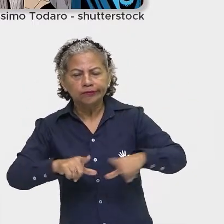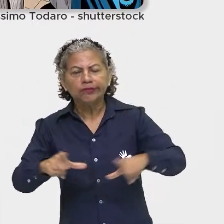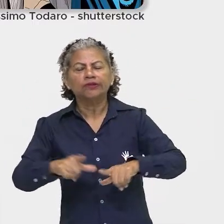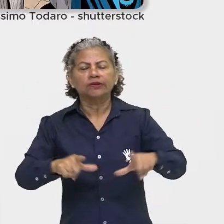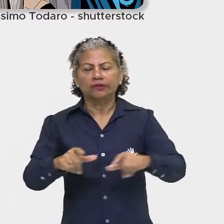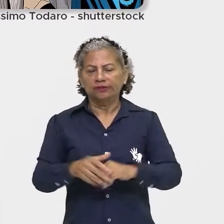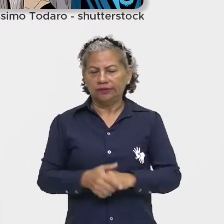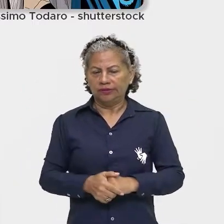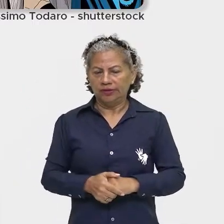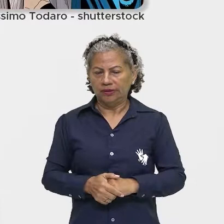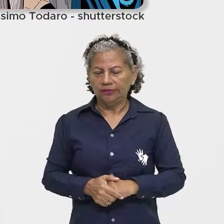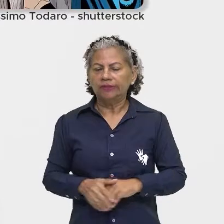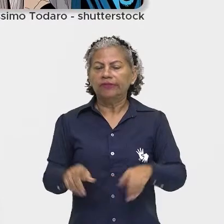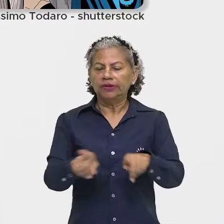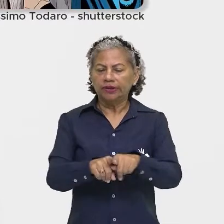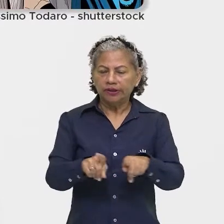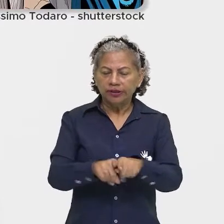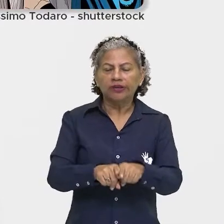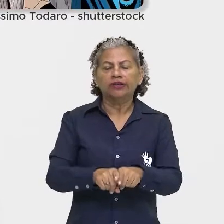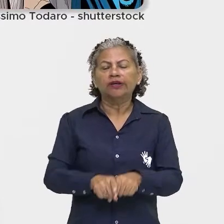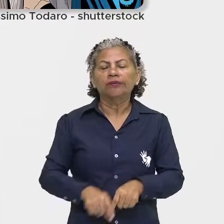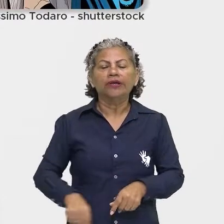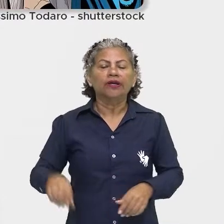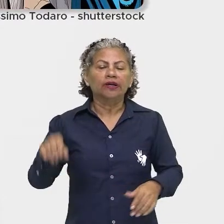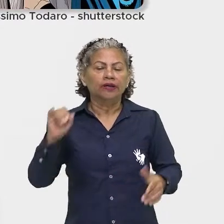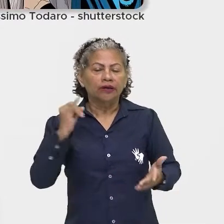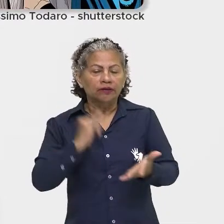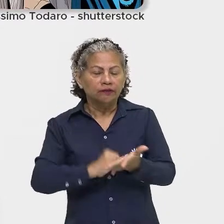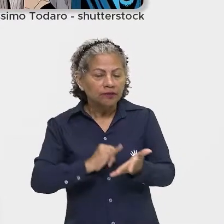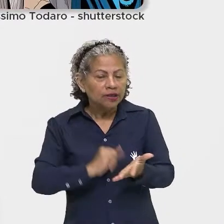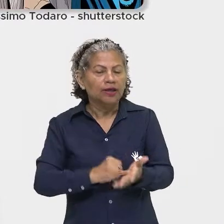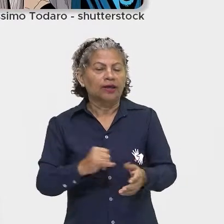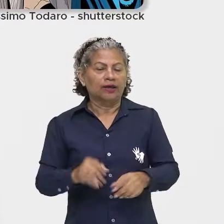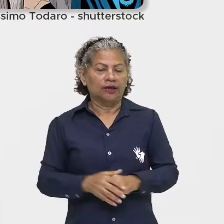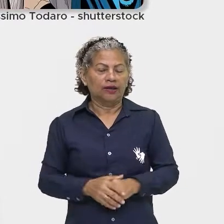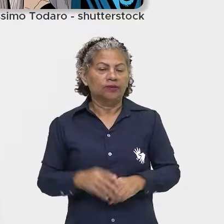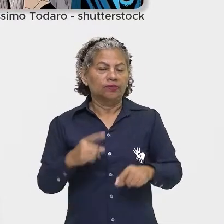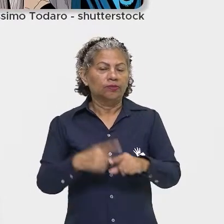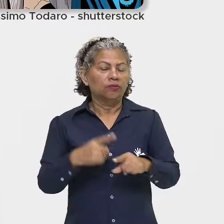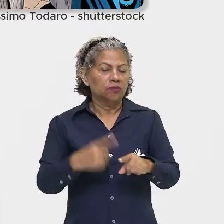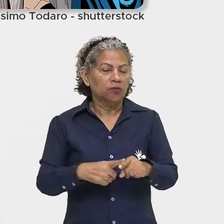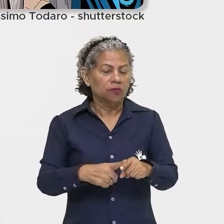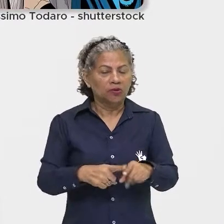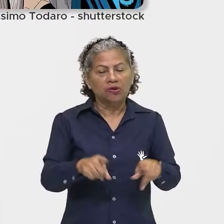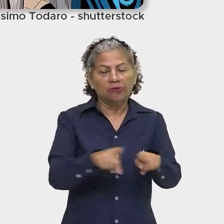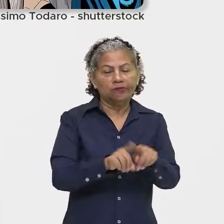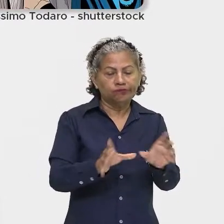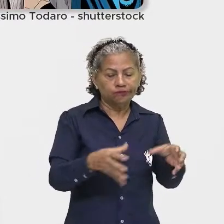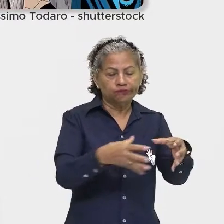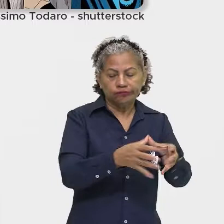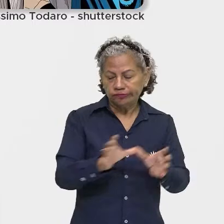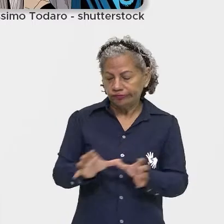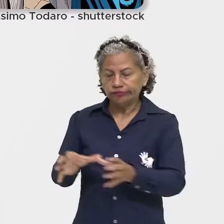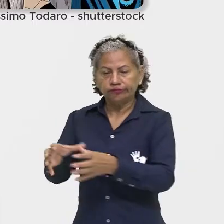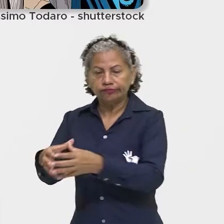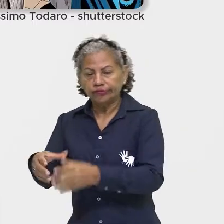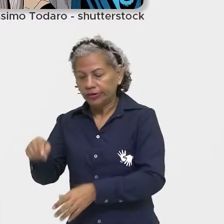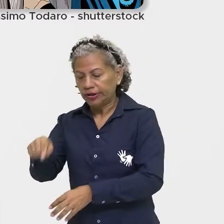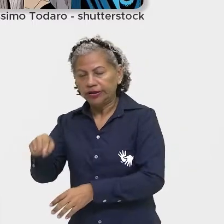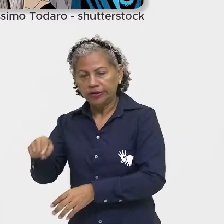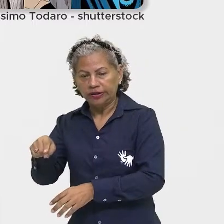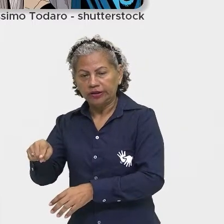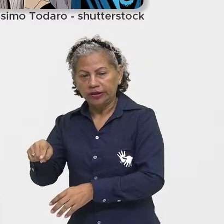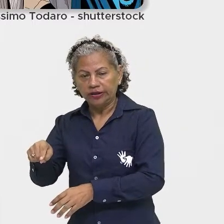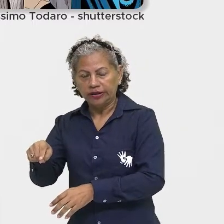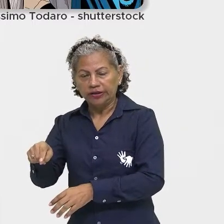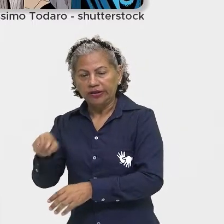públicas e vantagens fiscais. Por outro lado, o direito dos escravizados era estritamente pertencente aos